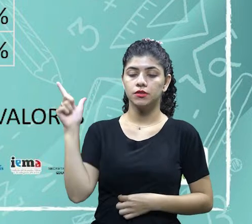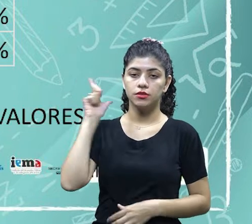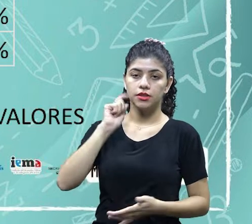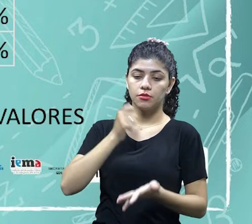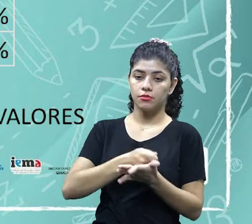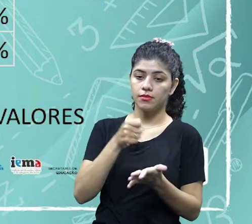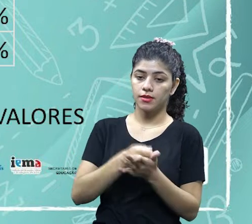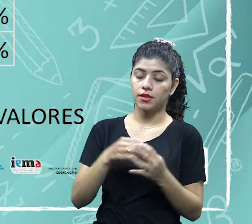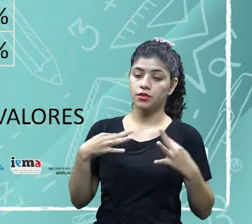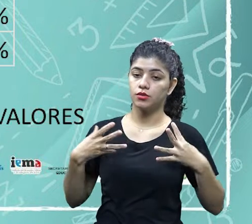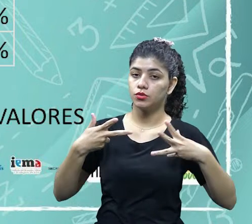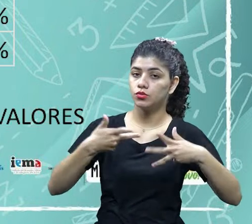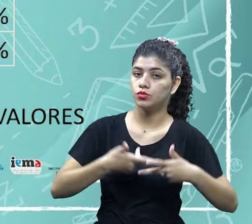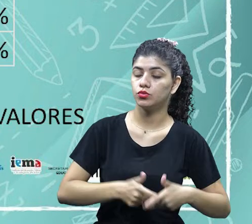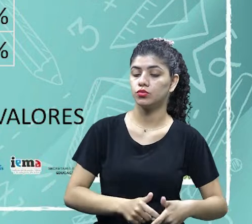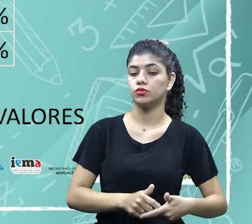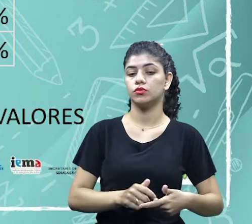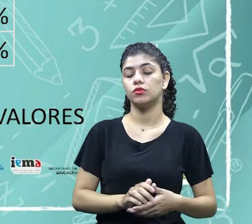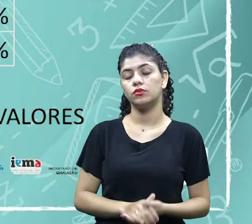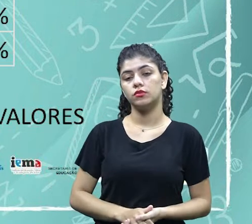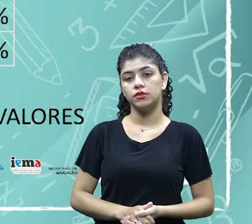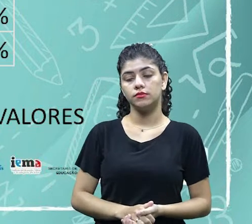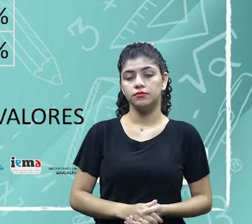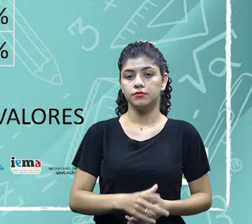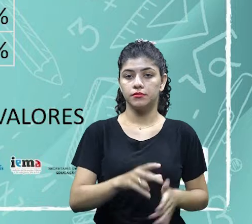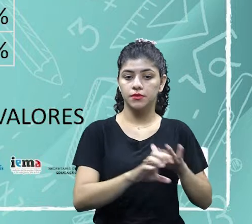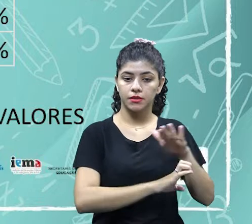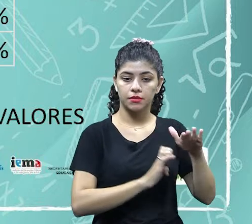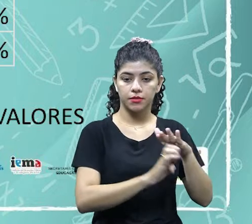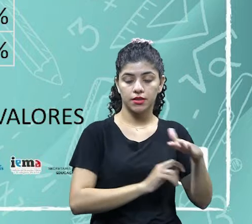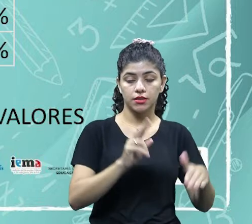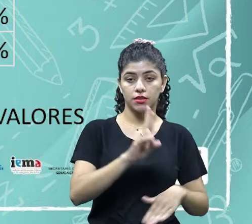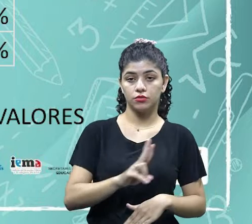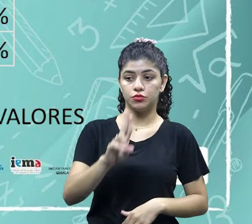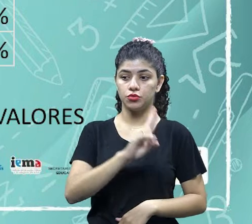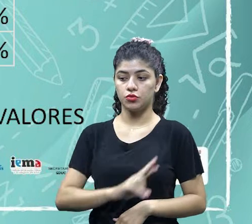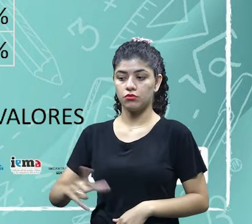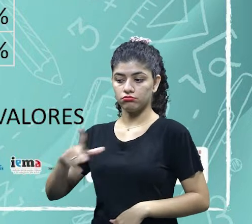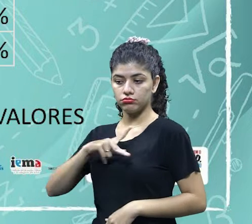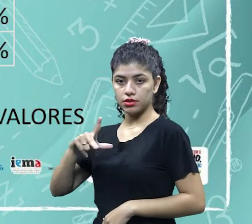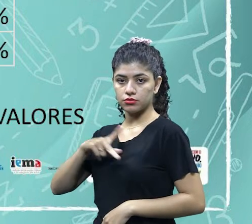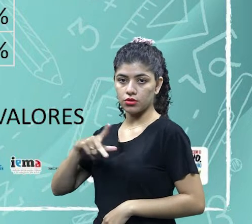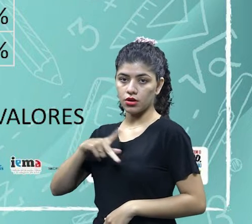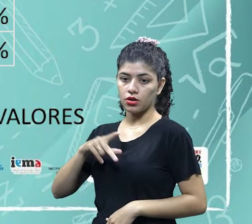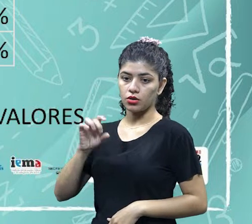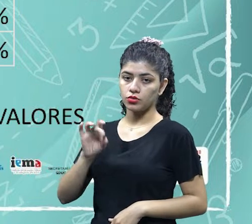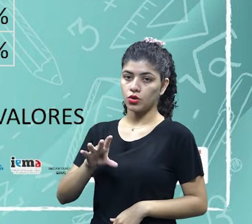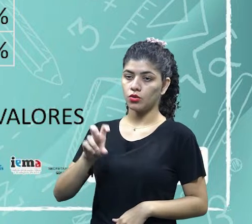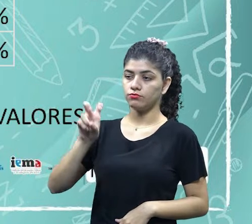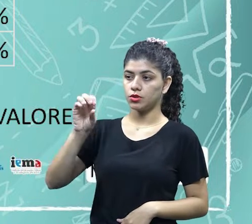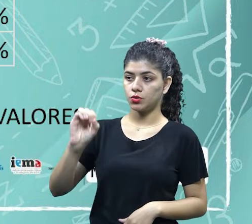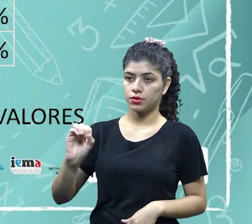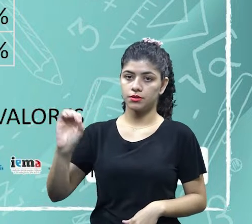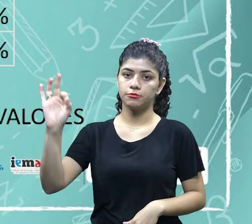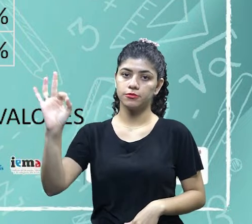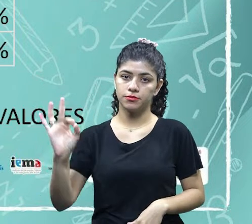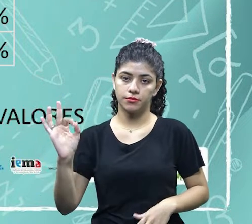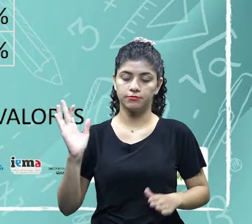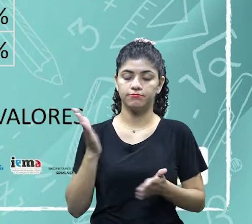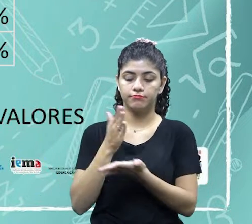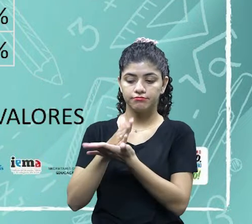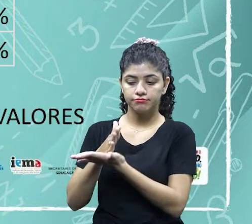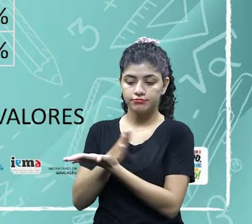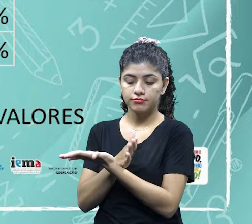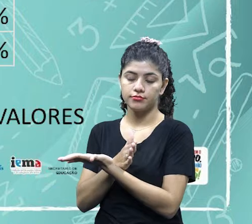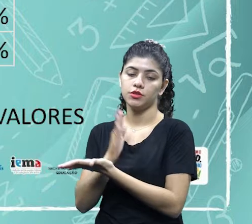da empresa e ela só utilizou para seus gastos domésticos o valor do lucro, né, uma parte do